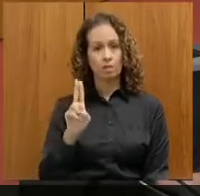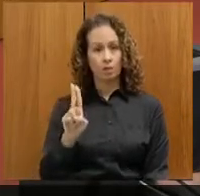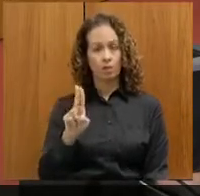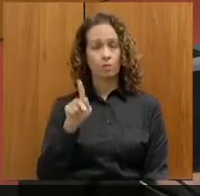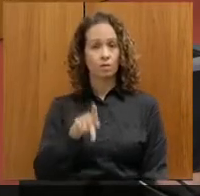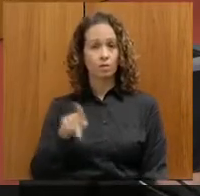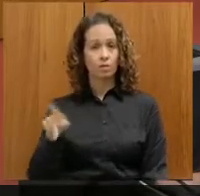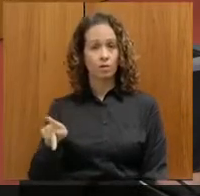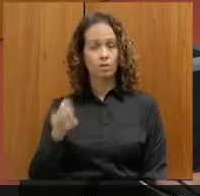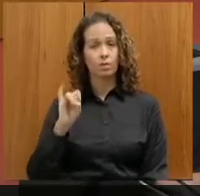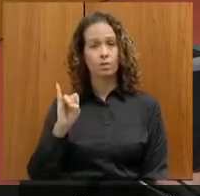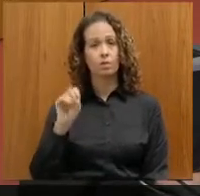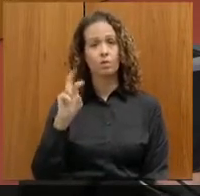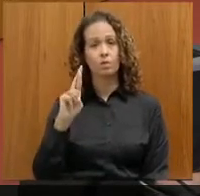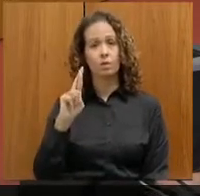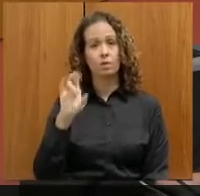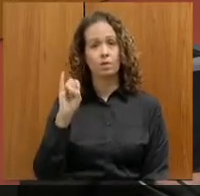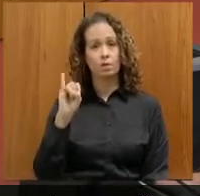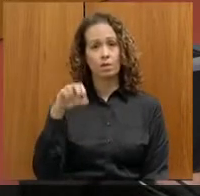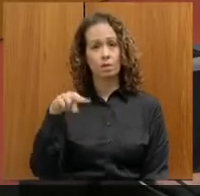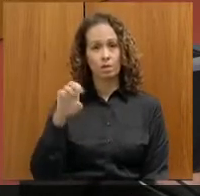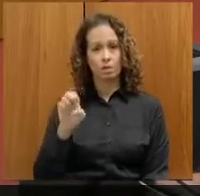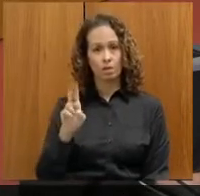professor e pneu